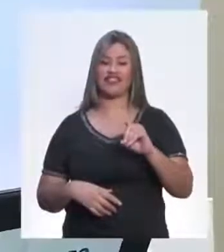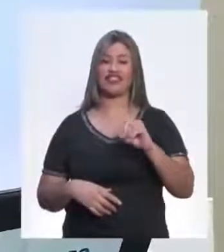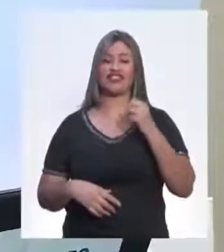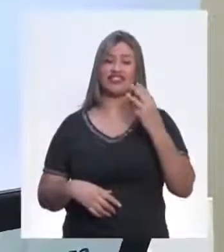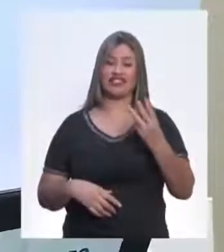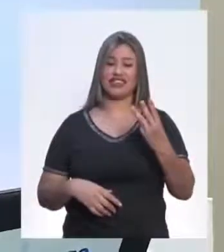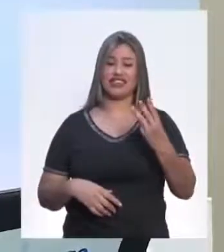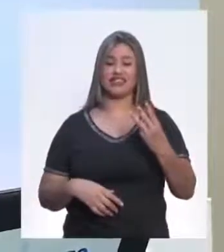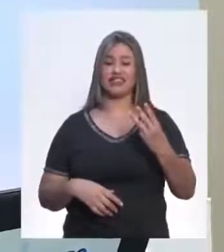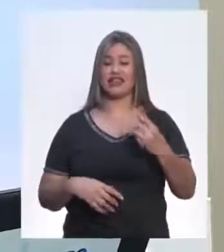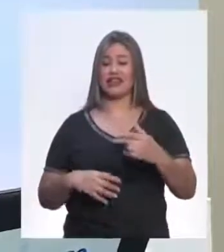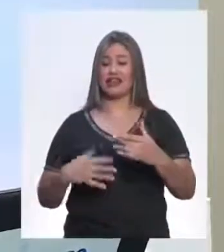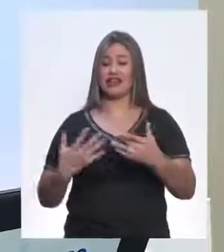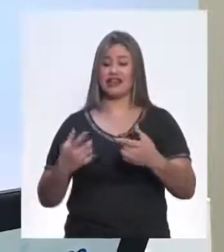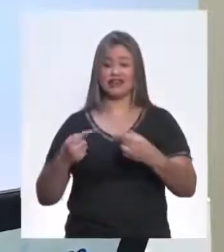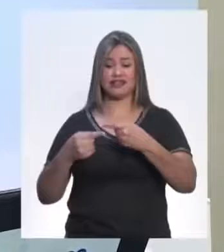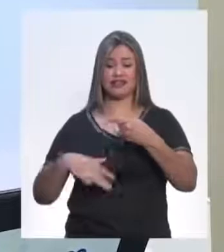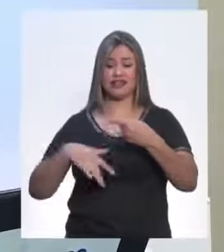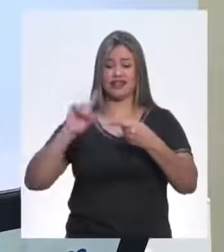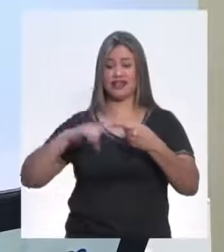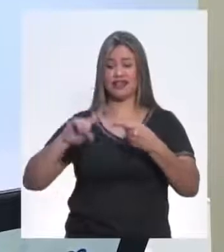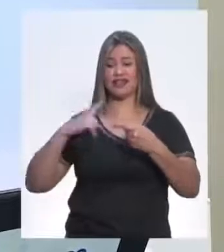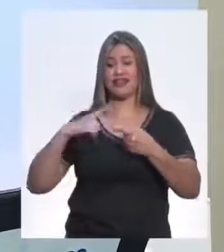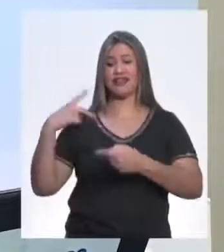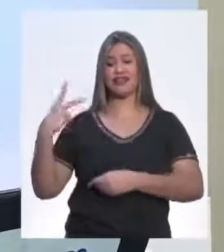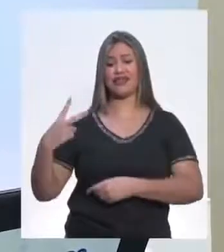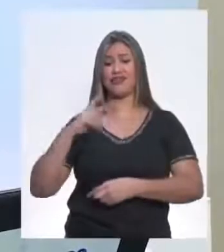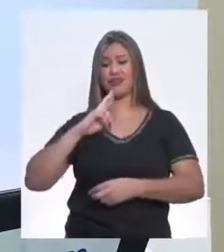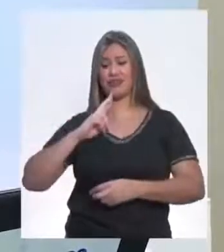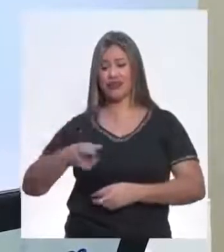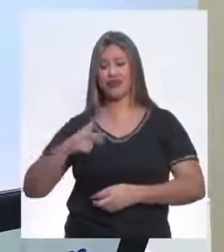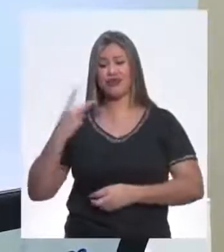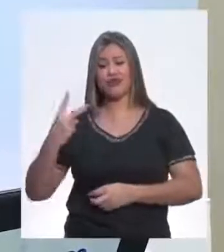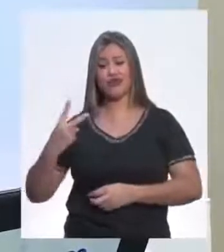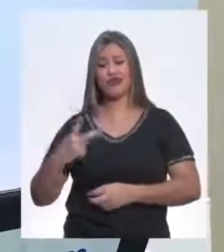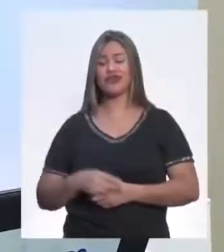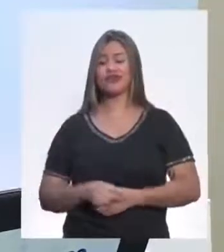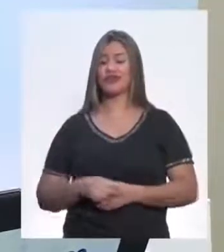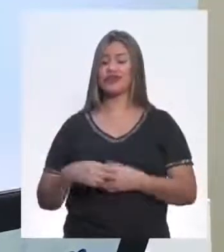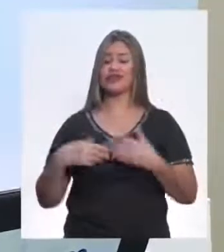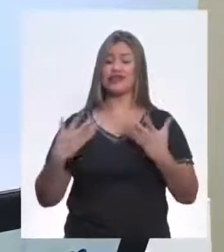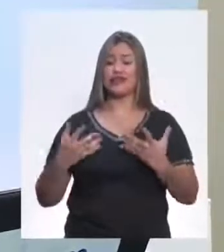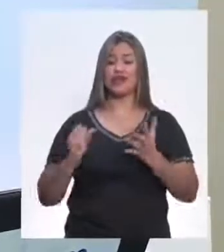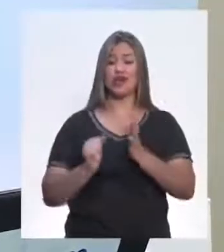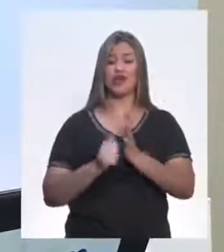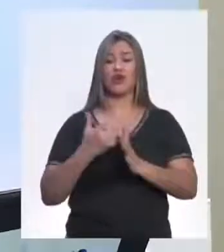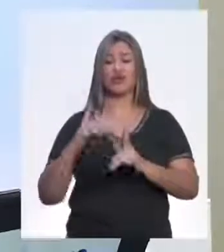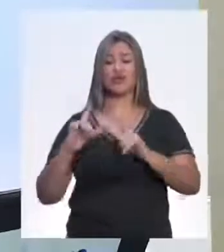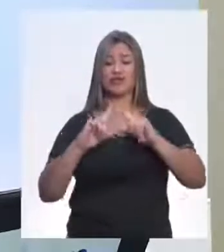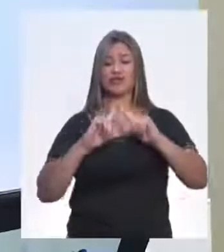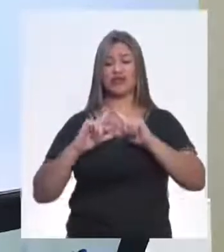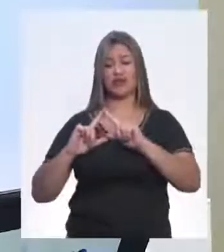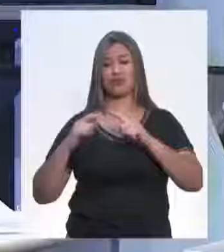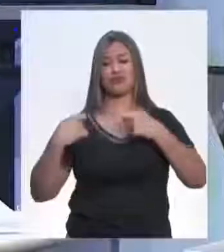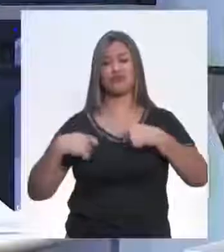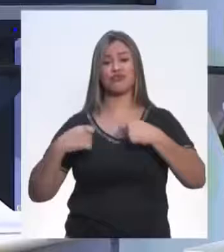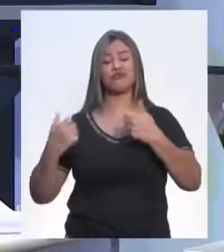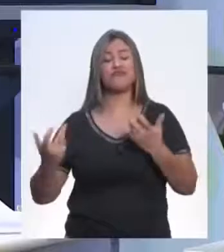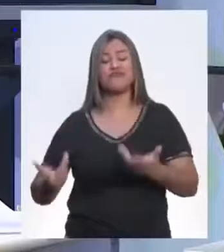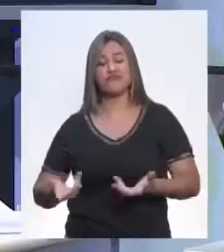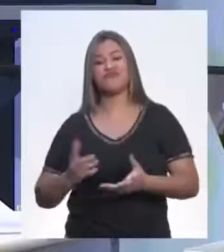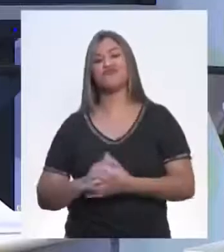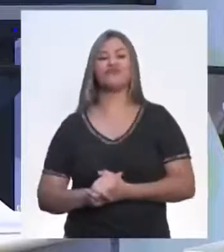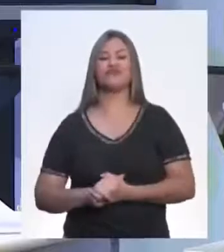E agora, quantos triângulos pequenos eu preciso para montar os 2 triângulos grandes? Boa, isso aí. Então, se